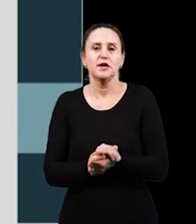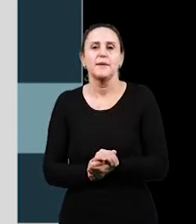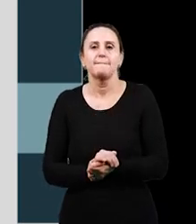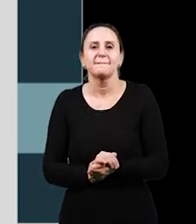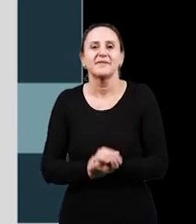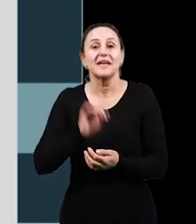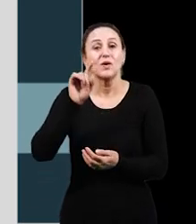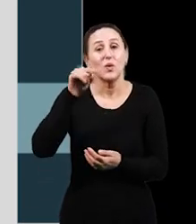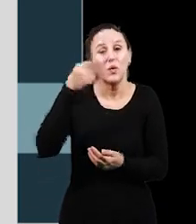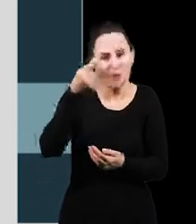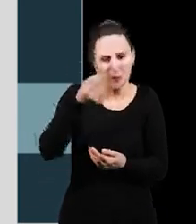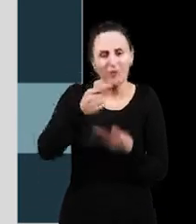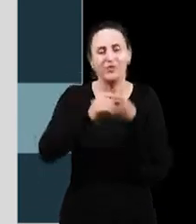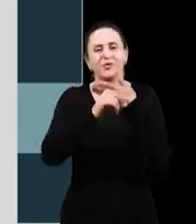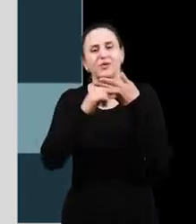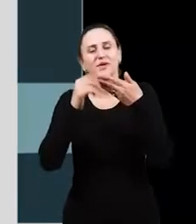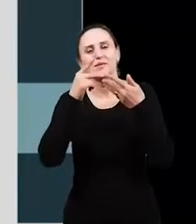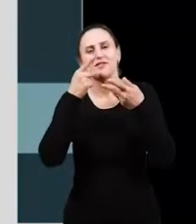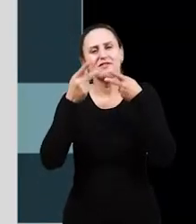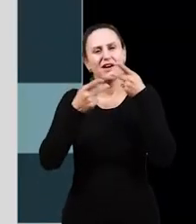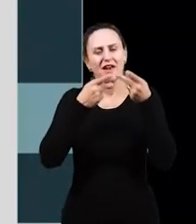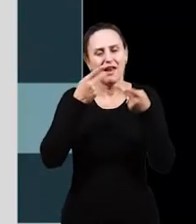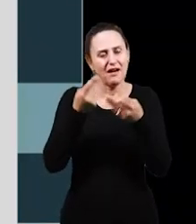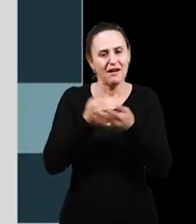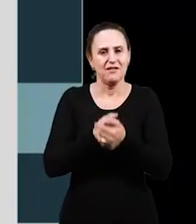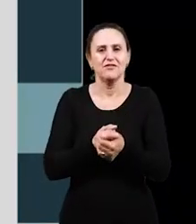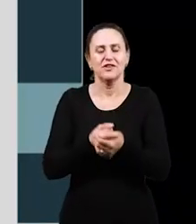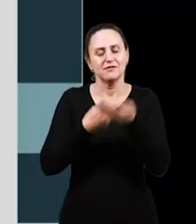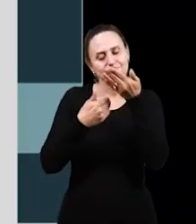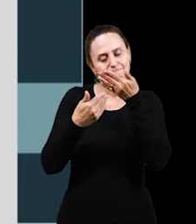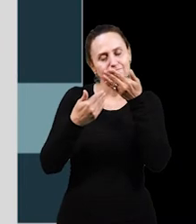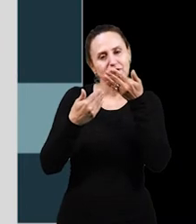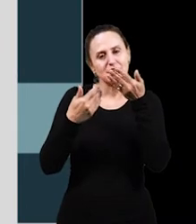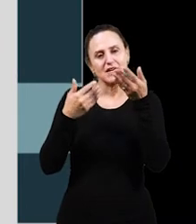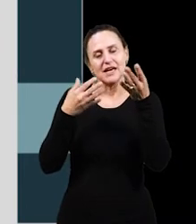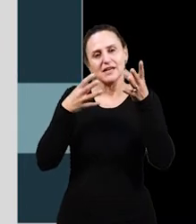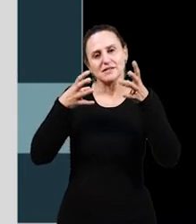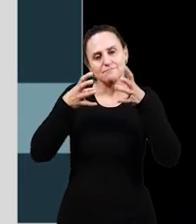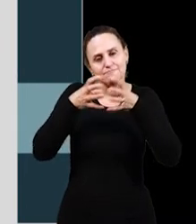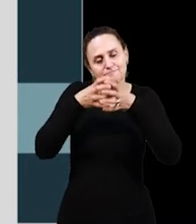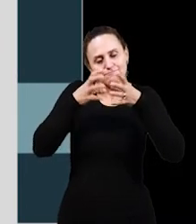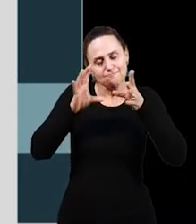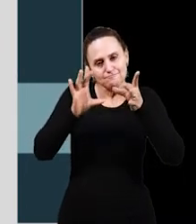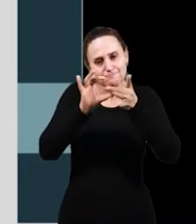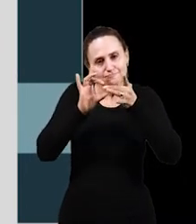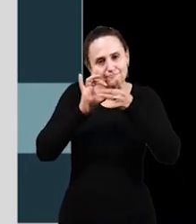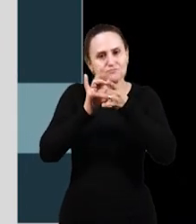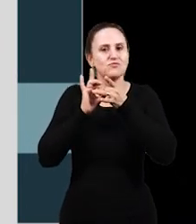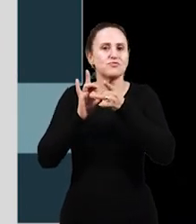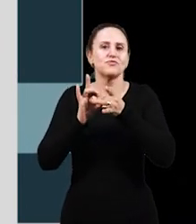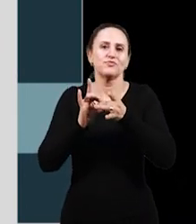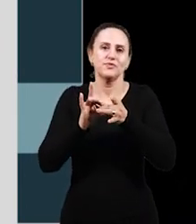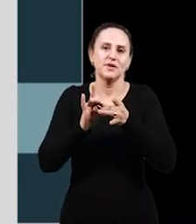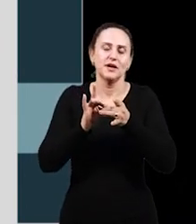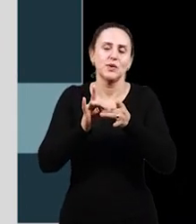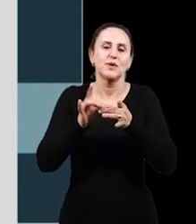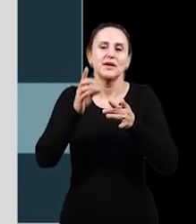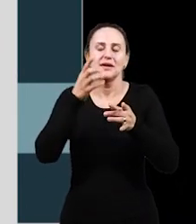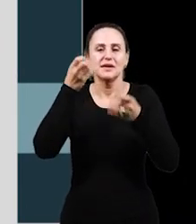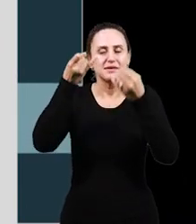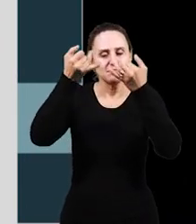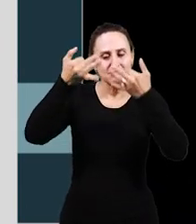Dependente da cultura sendo que articulação entre os dados sociais e as formas linguísticas fácil e por meio das metas